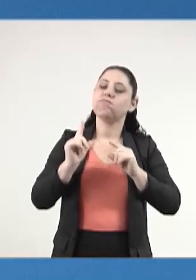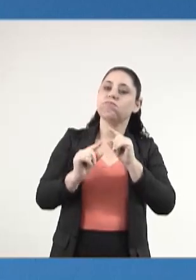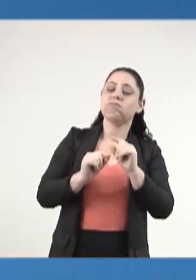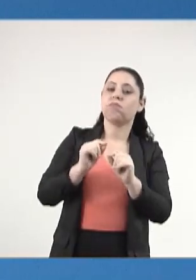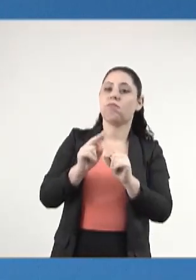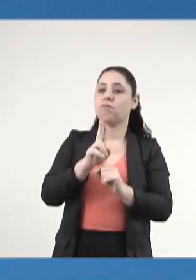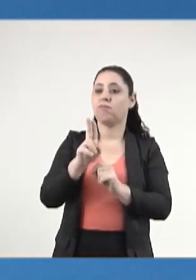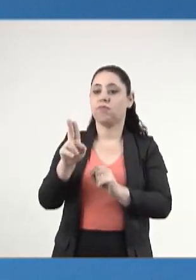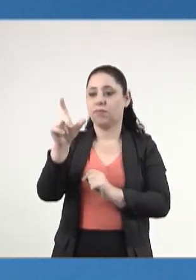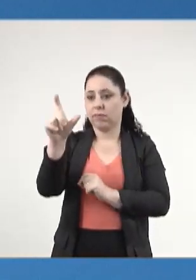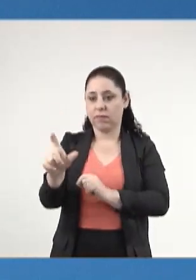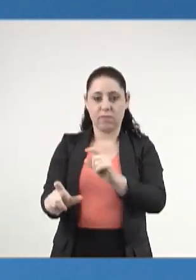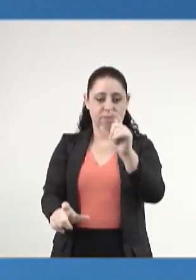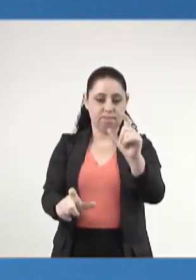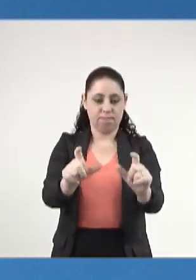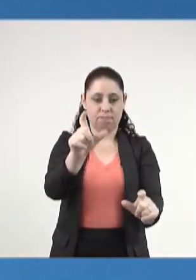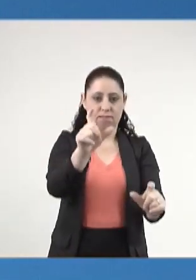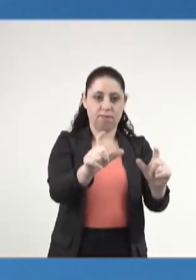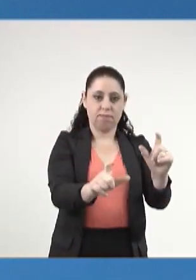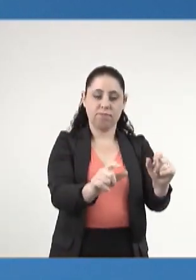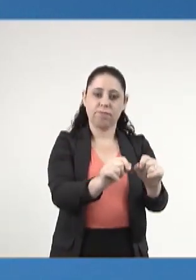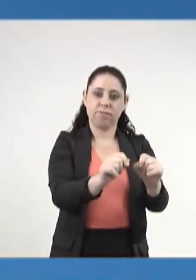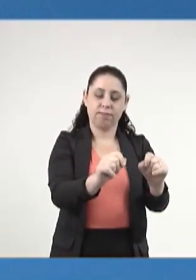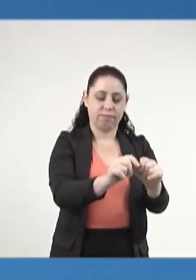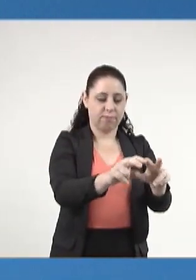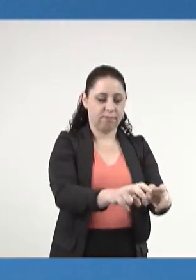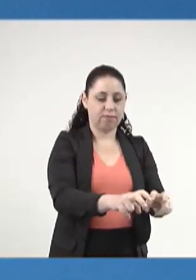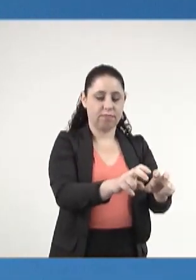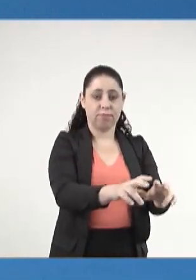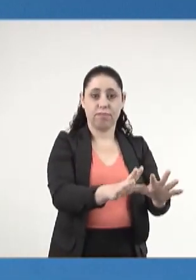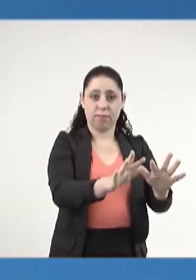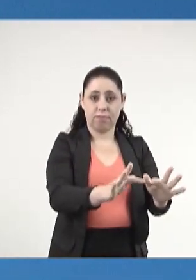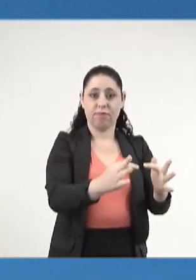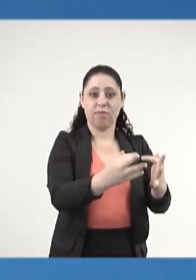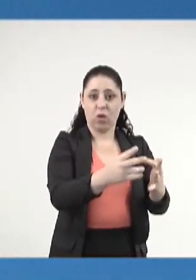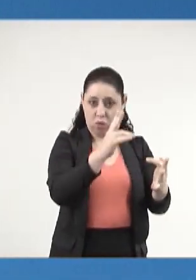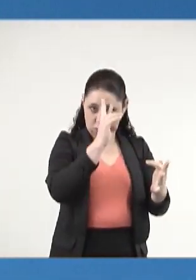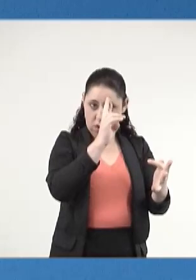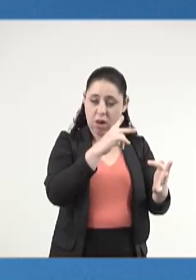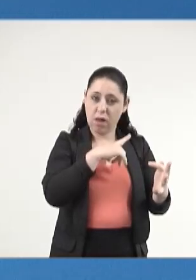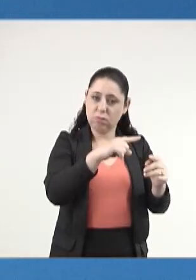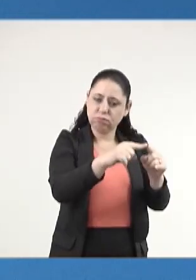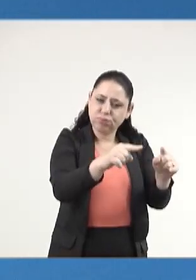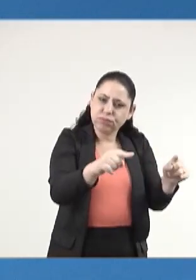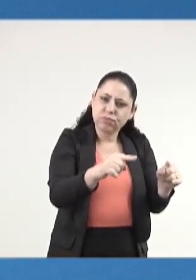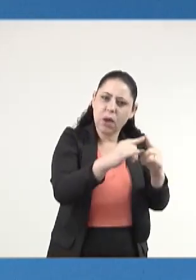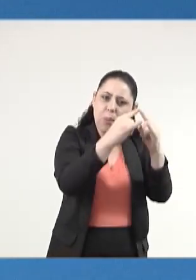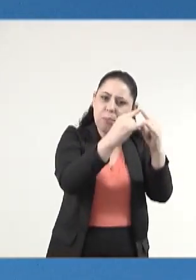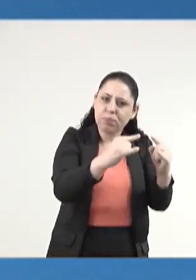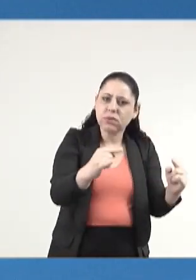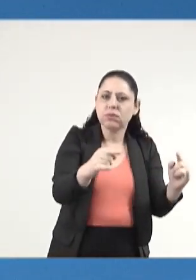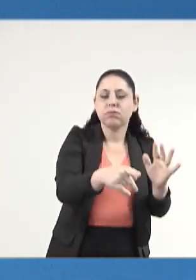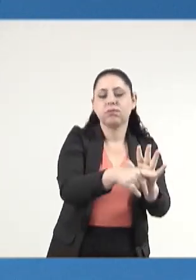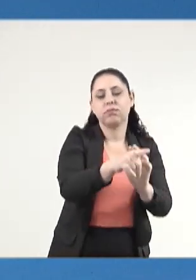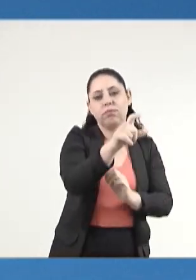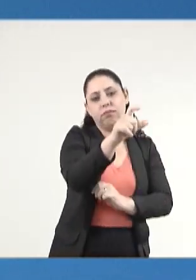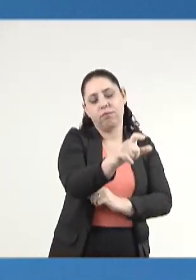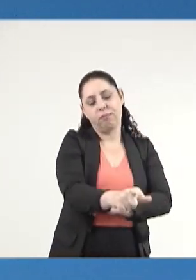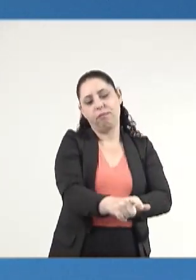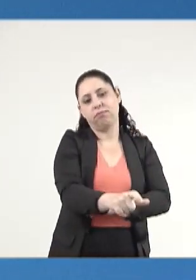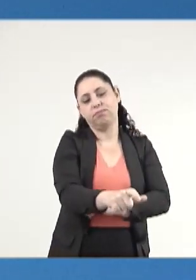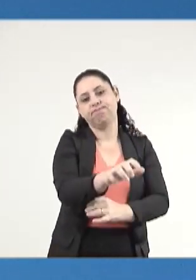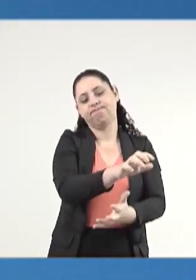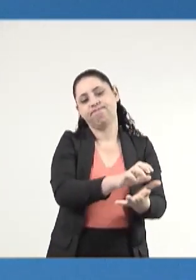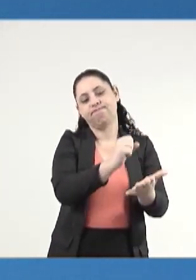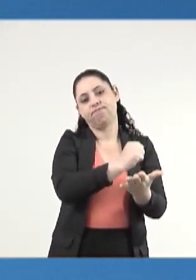nome daqueles que produzem na agricultura familiar, ou seja, os assentados da